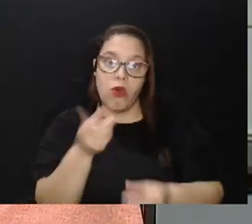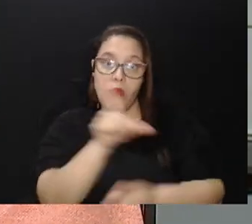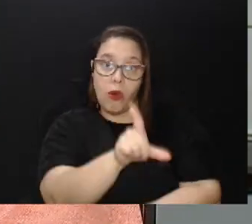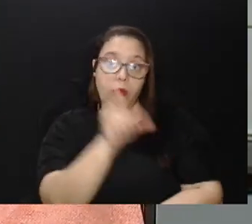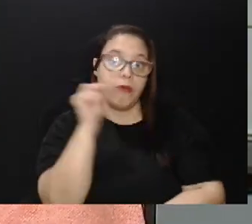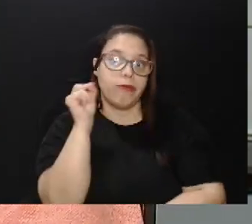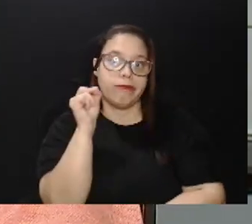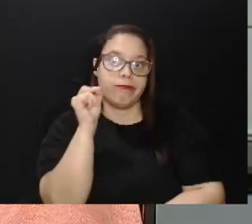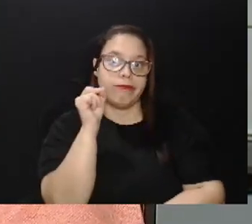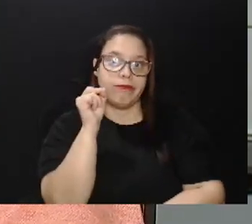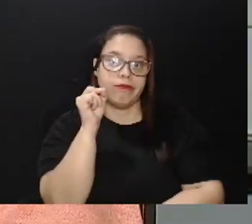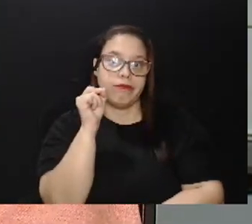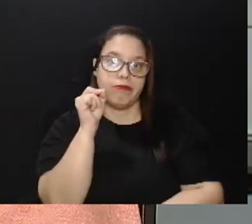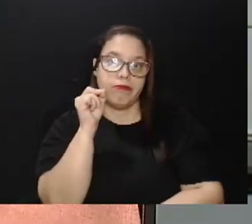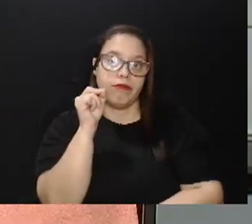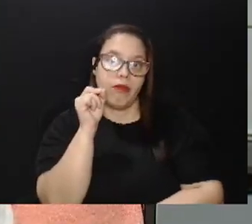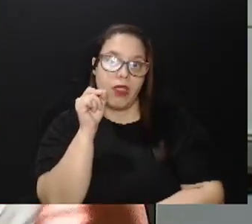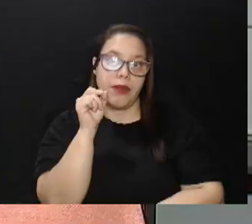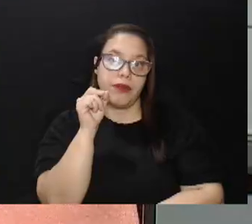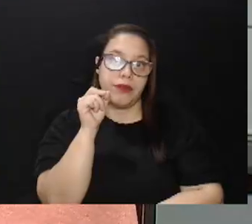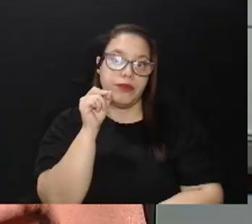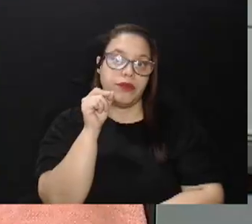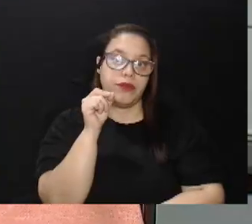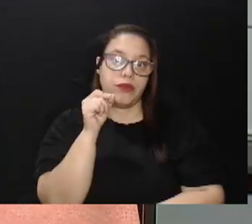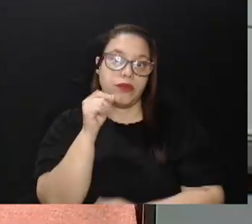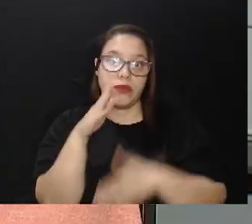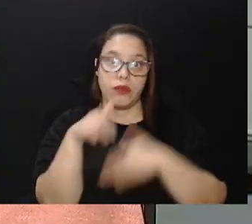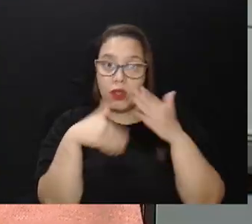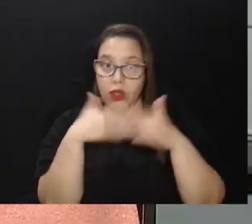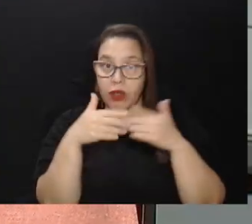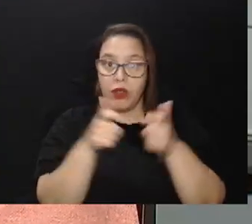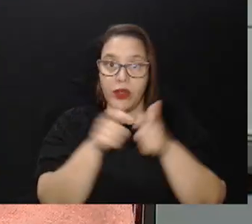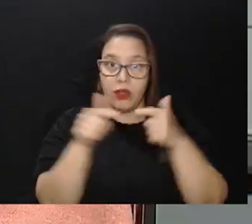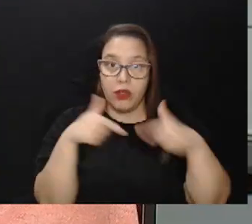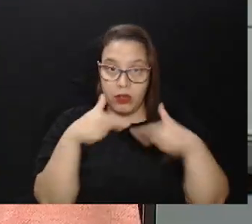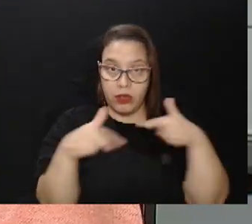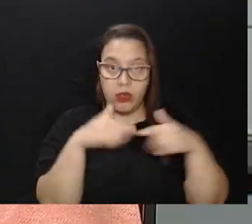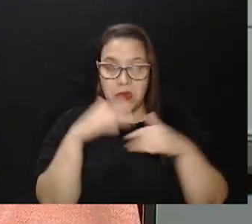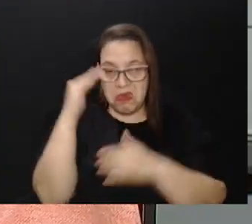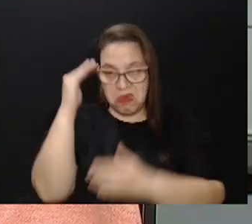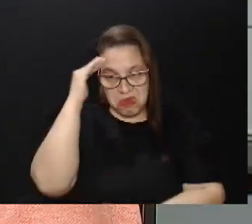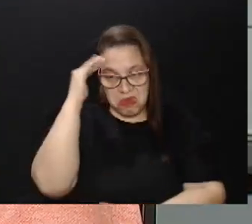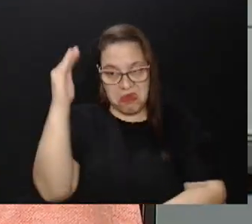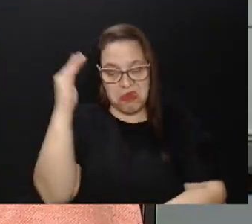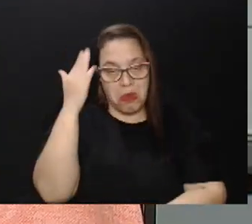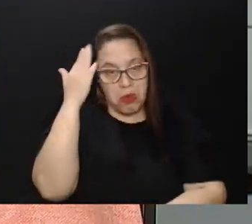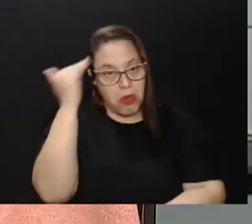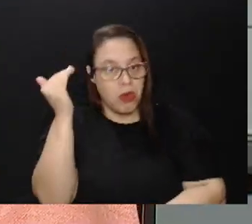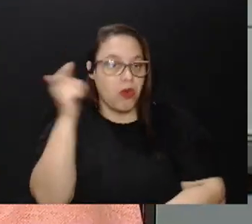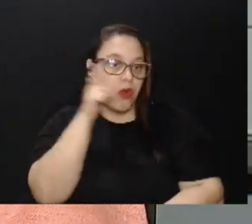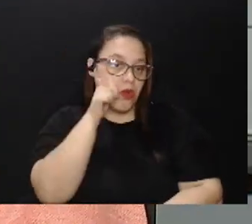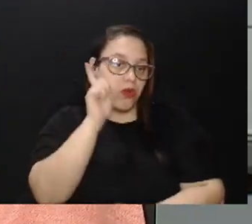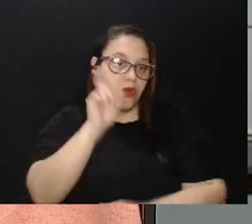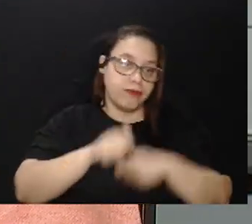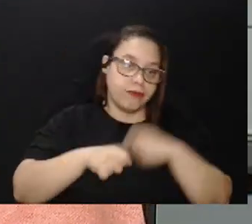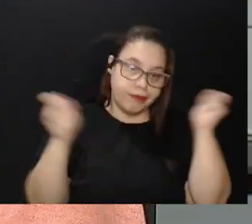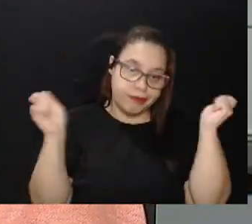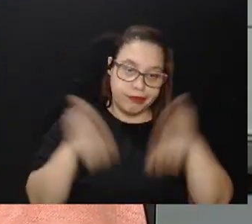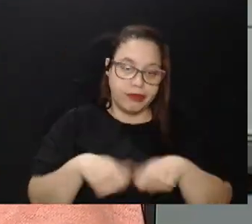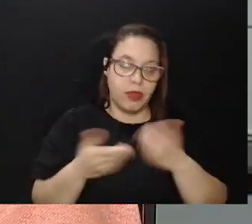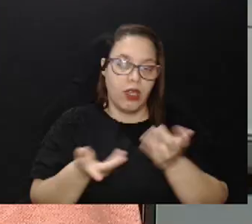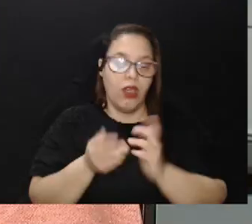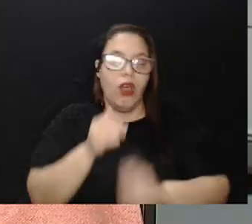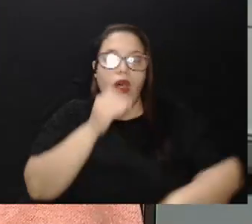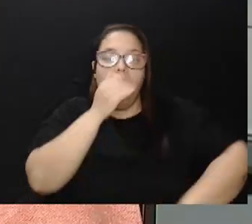de, uma projeção de que é um trabalhador superior, mais capaz, etc, né, por conta do racismo